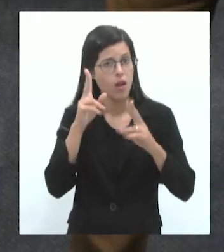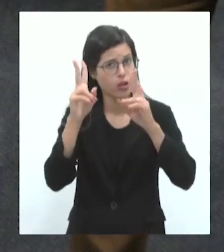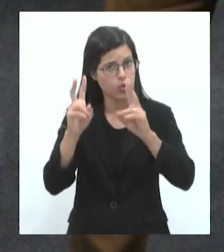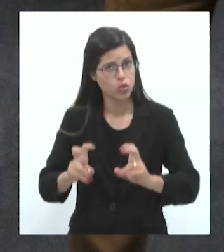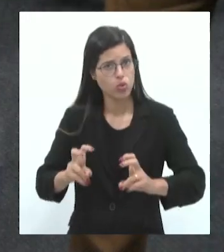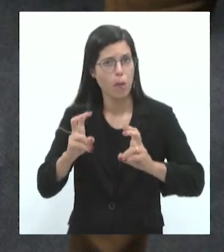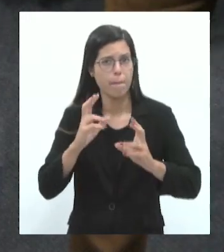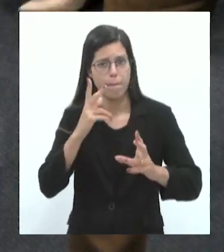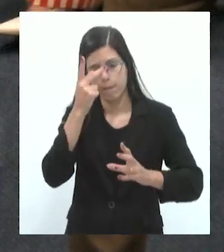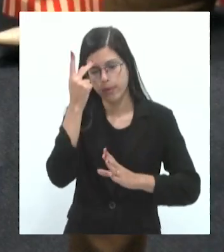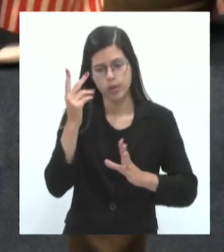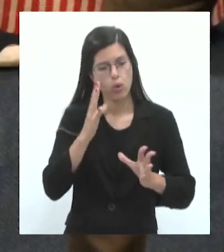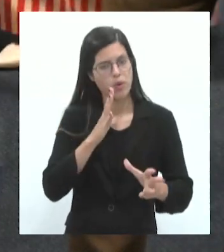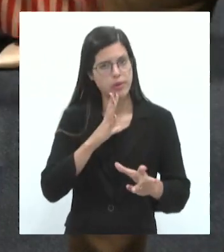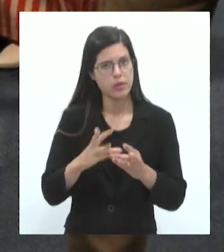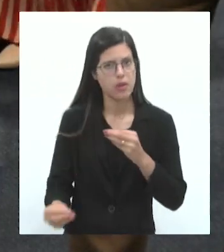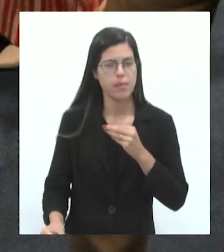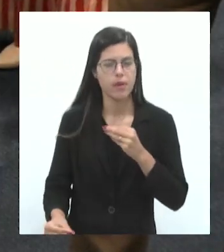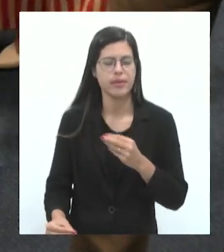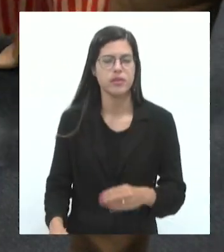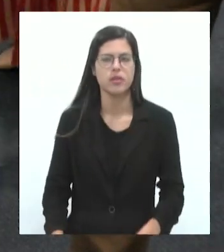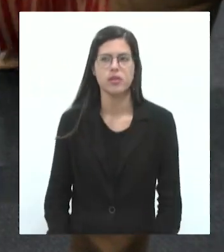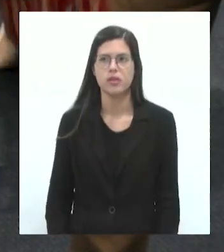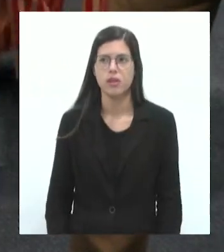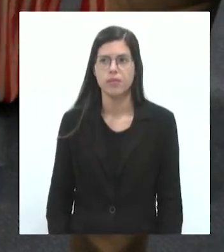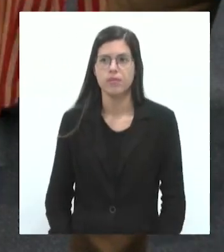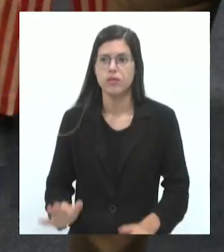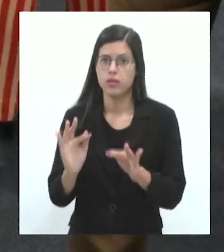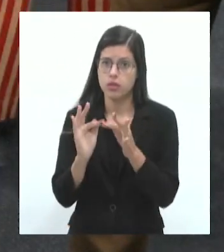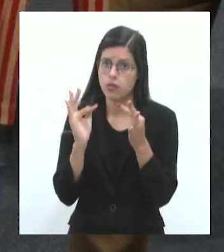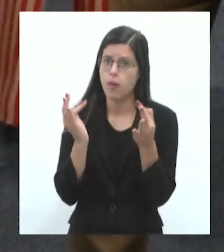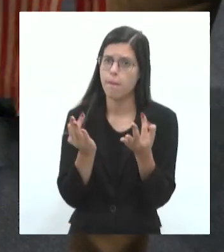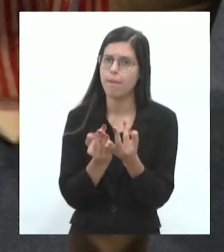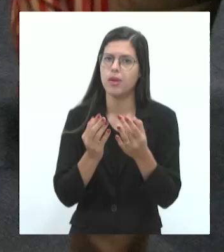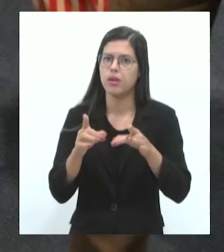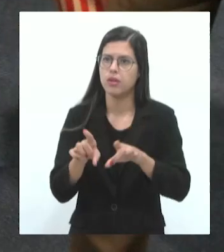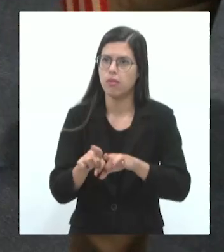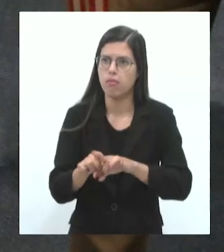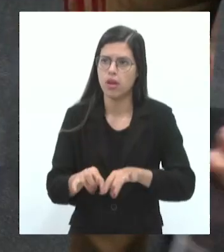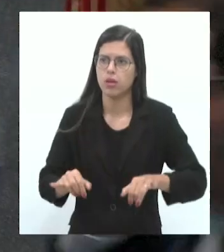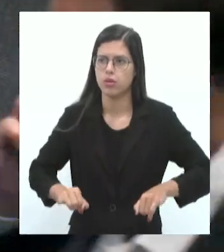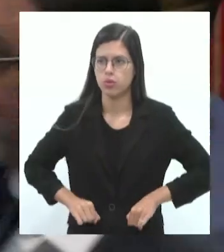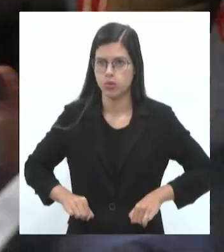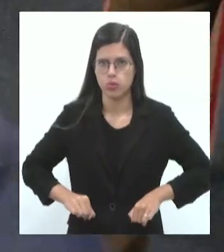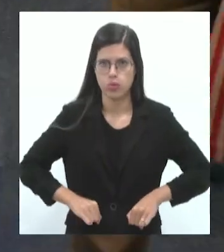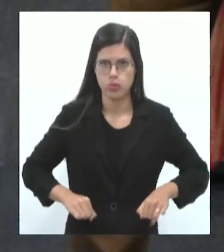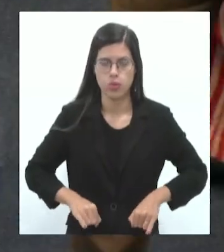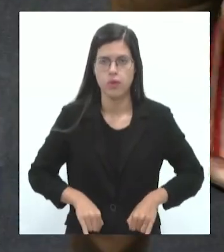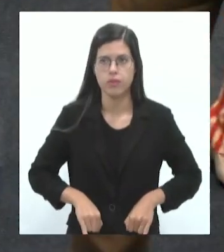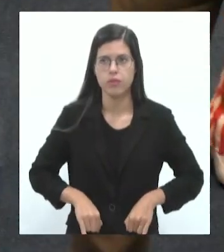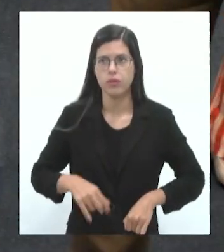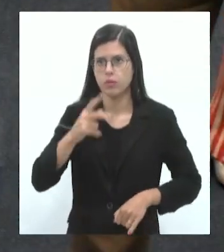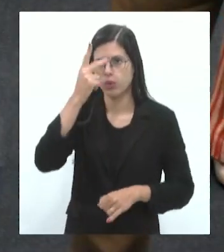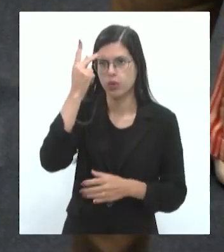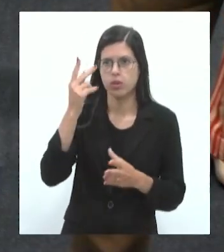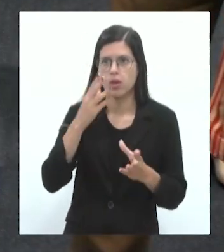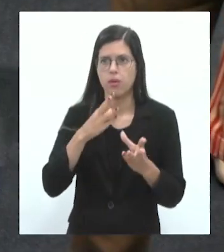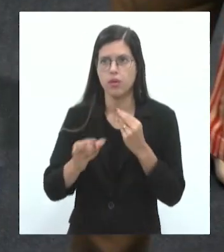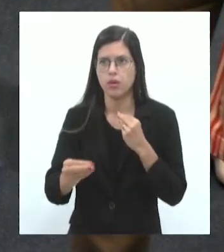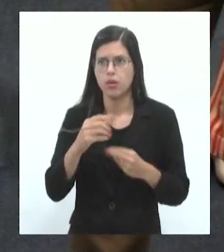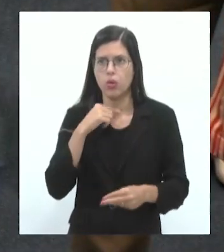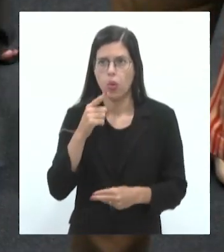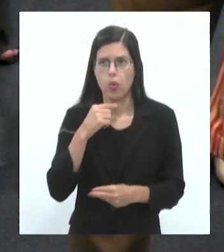mais sobre a questão das pessoas e das famílias que sofrem com essas pessoas desaparecidas. Não consegue fazer o